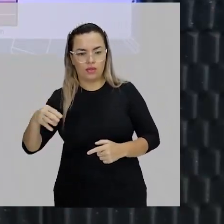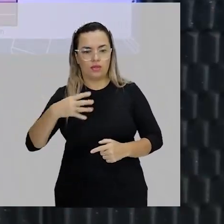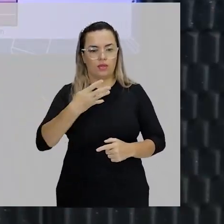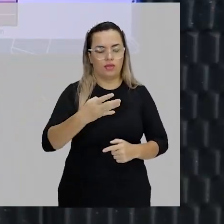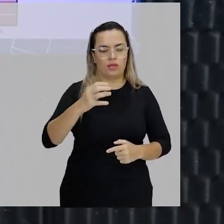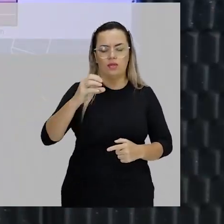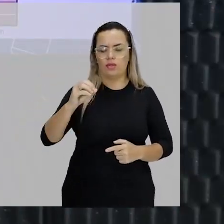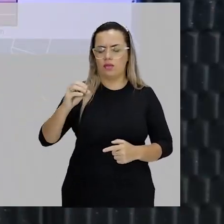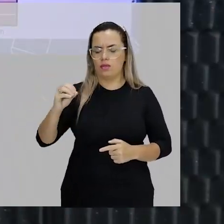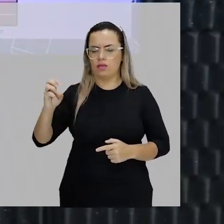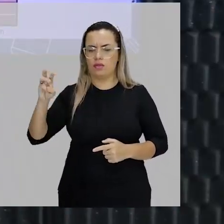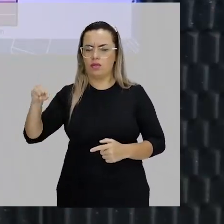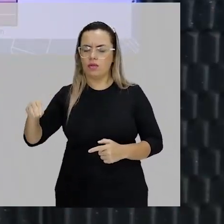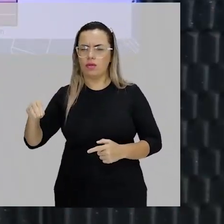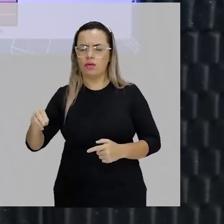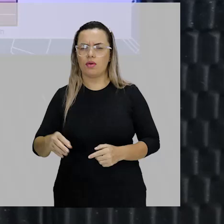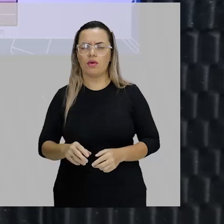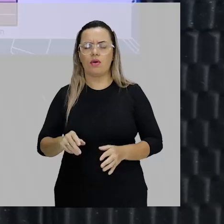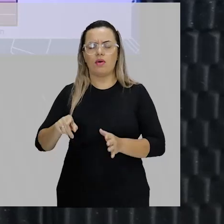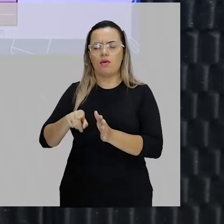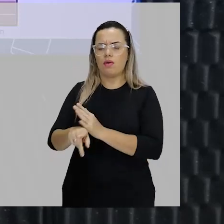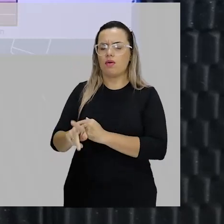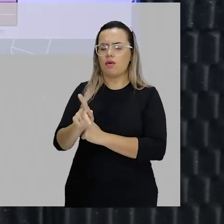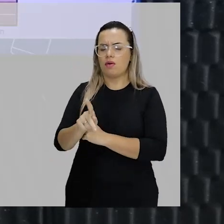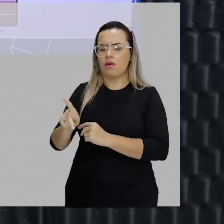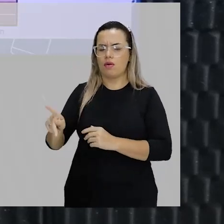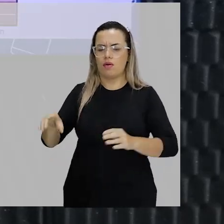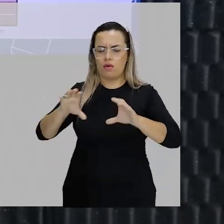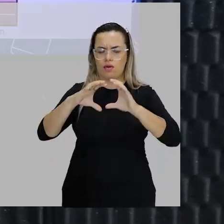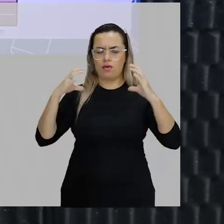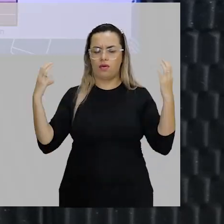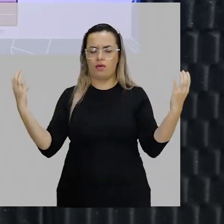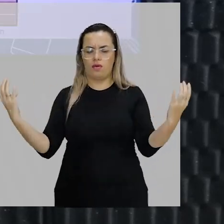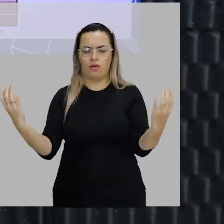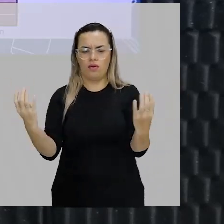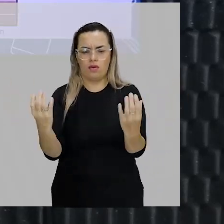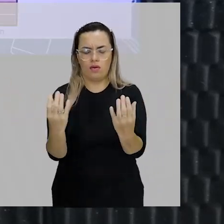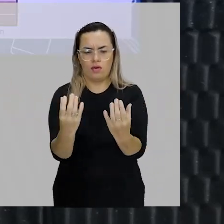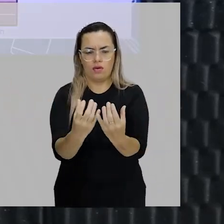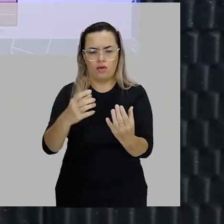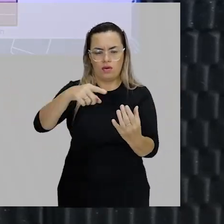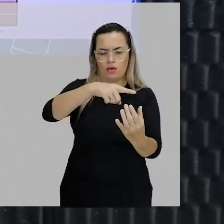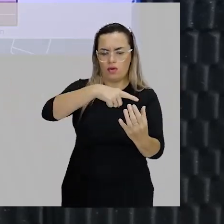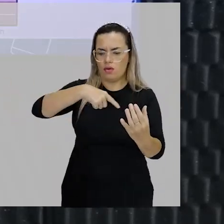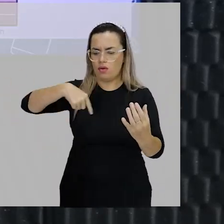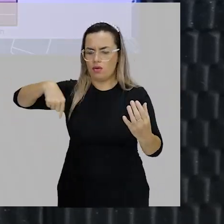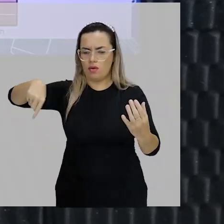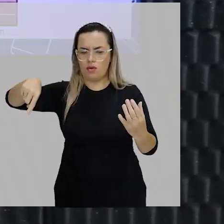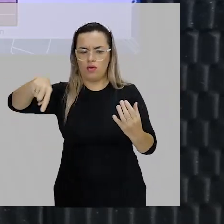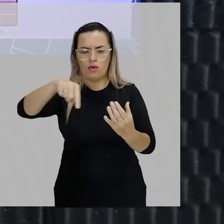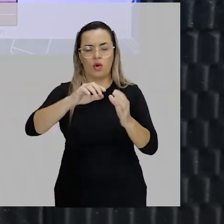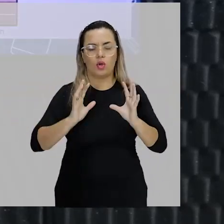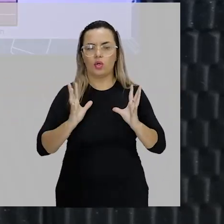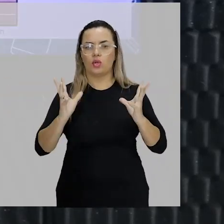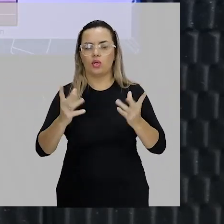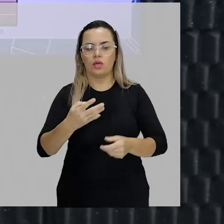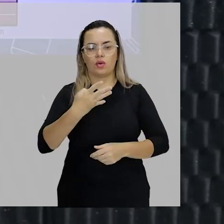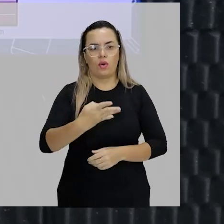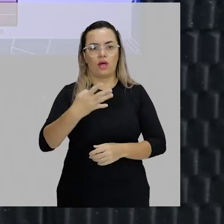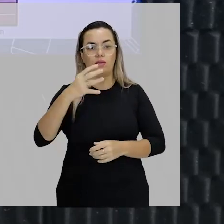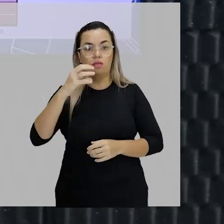metros. Professor, uma pista de atletismo, uma volta completa, corresponde a quantos metros? 400